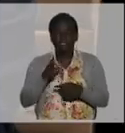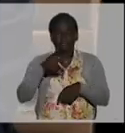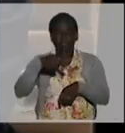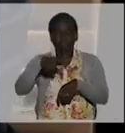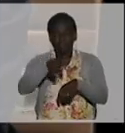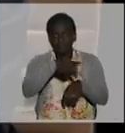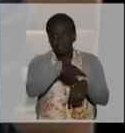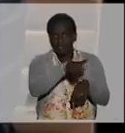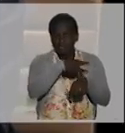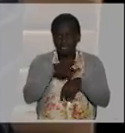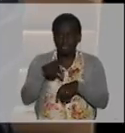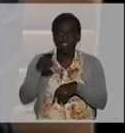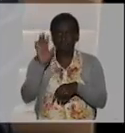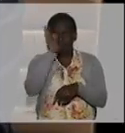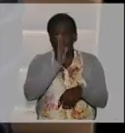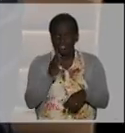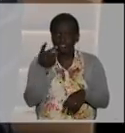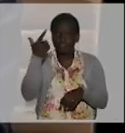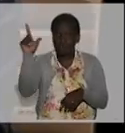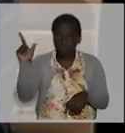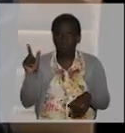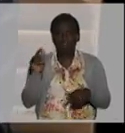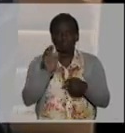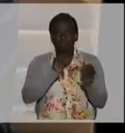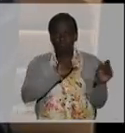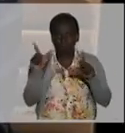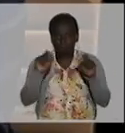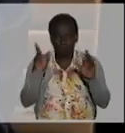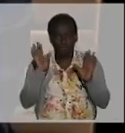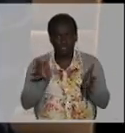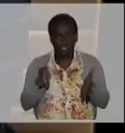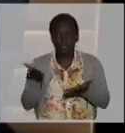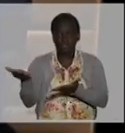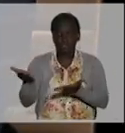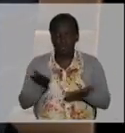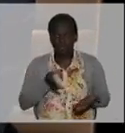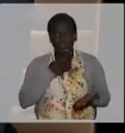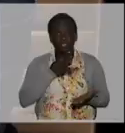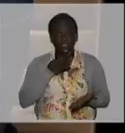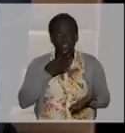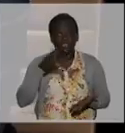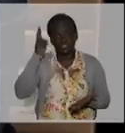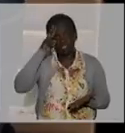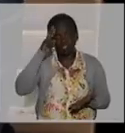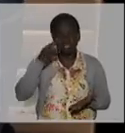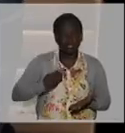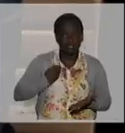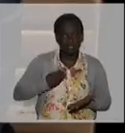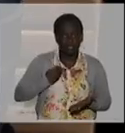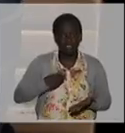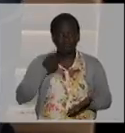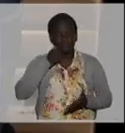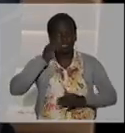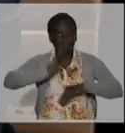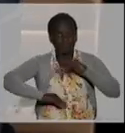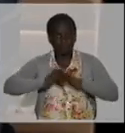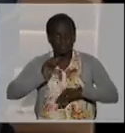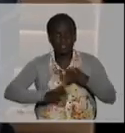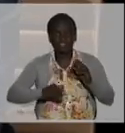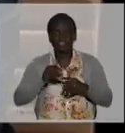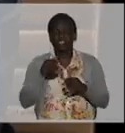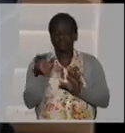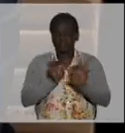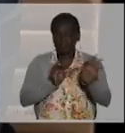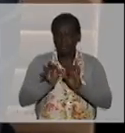em mais de 50 festivais no Brasil e no exterior. Eu te convido para conhecer um pouco da trajetória da